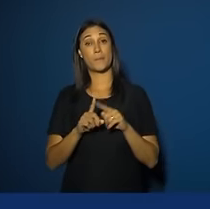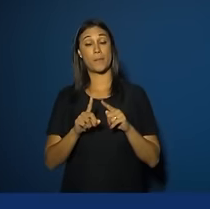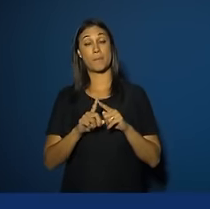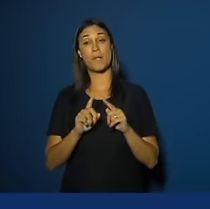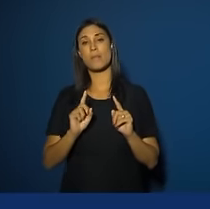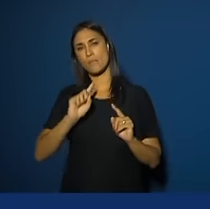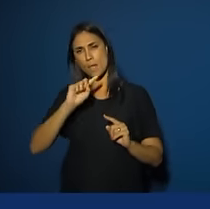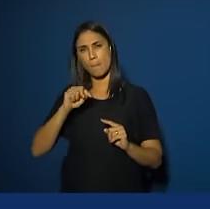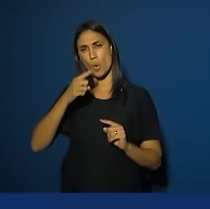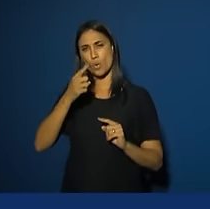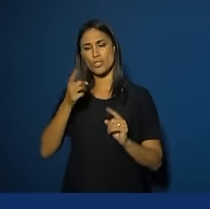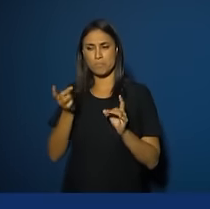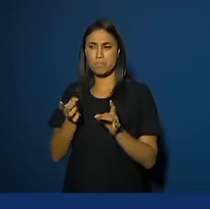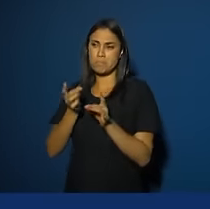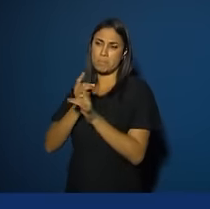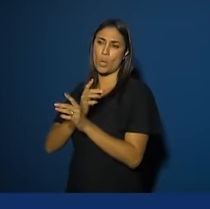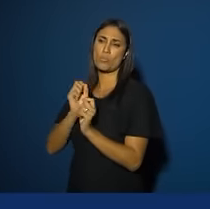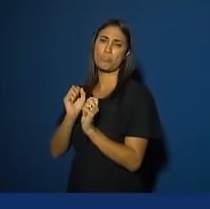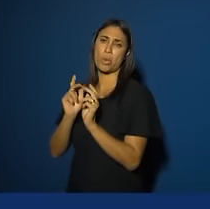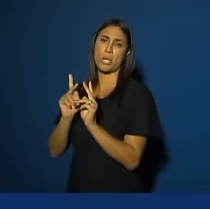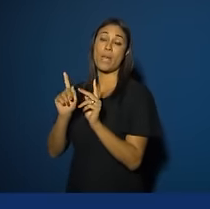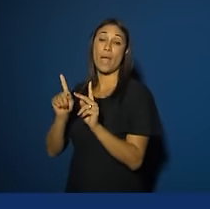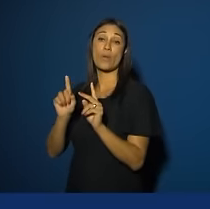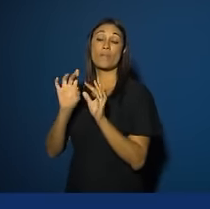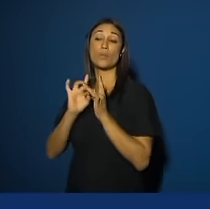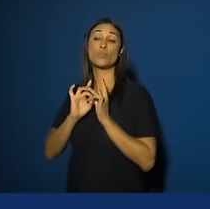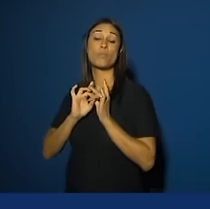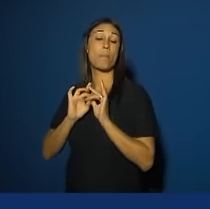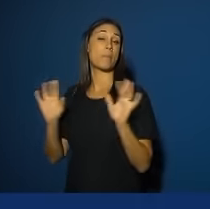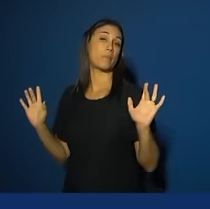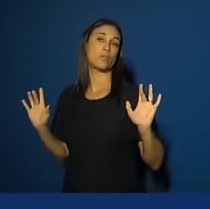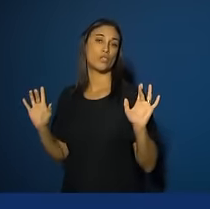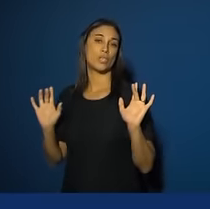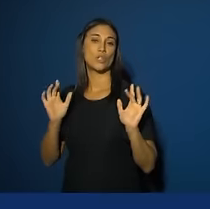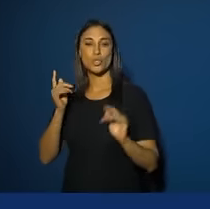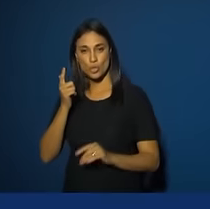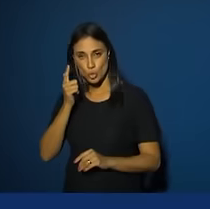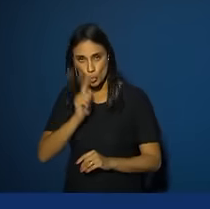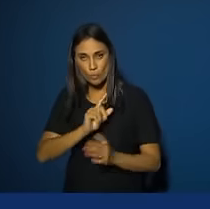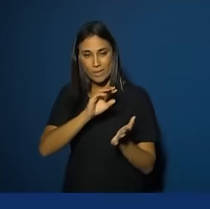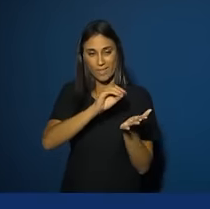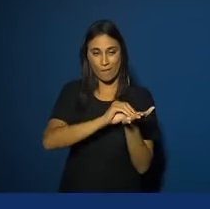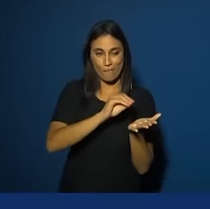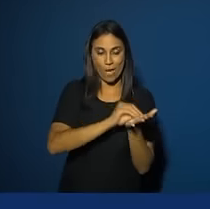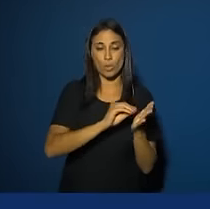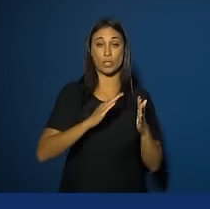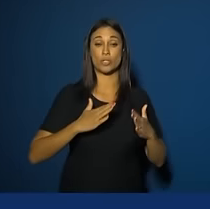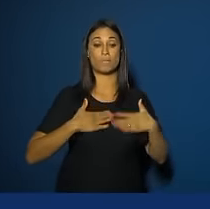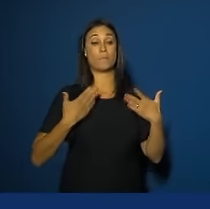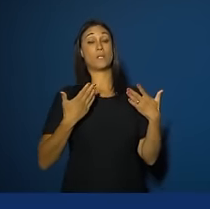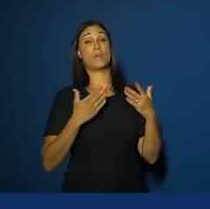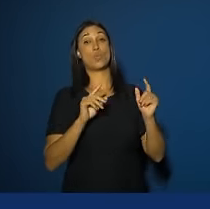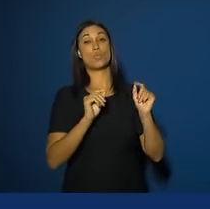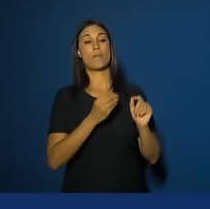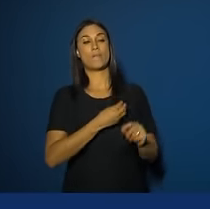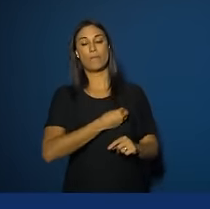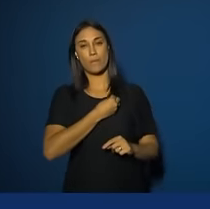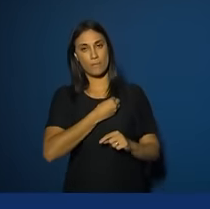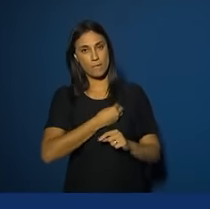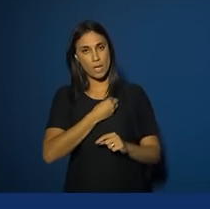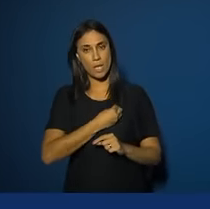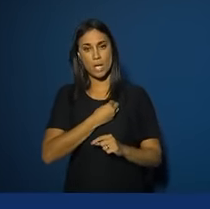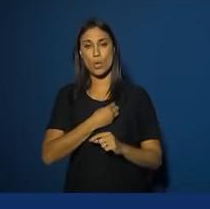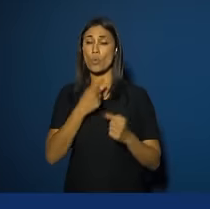do amadurecimento, é isso, é o que vai nos permitir, de novo, na ausência de choques, viver